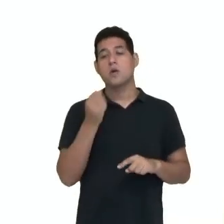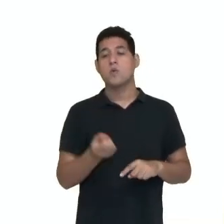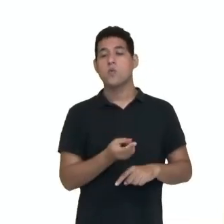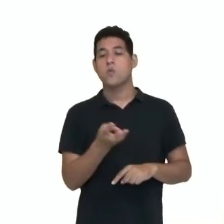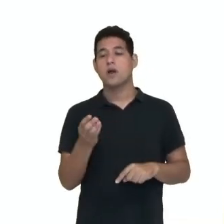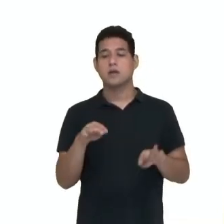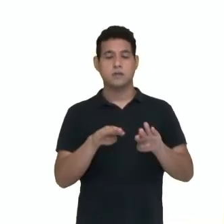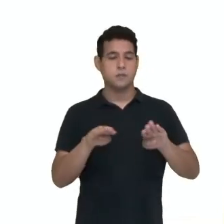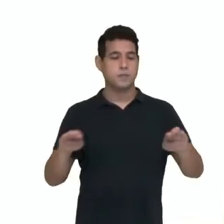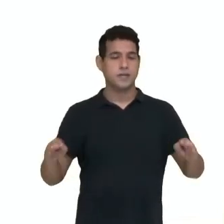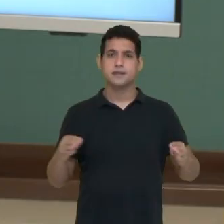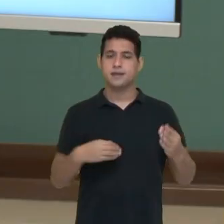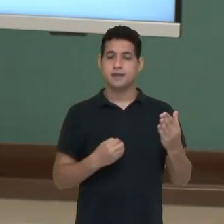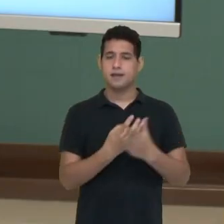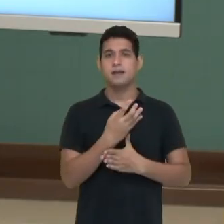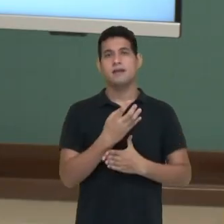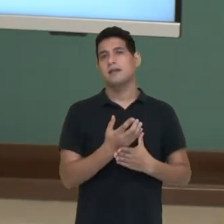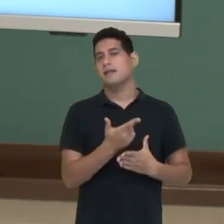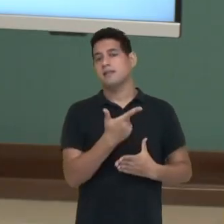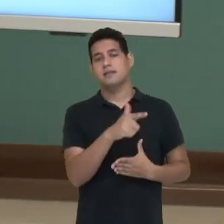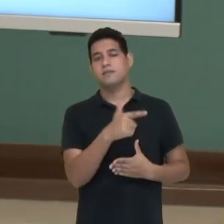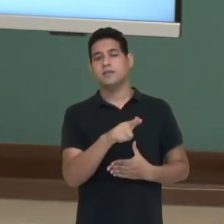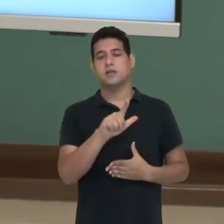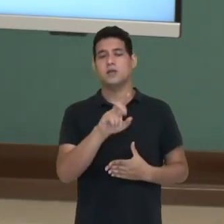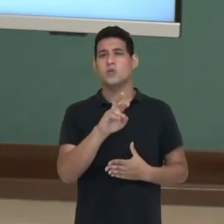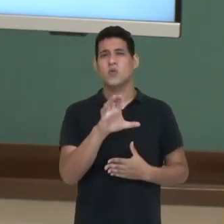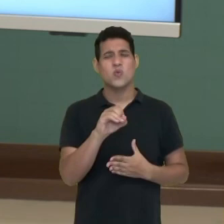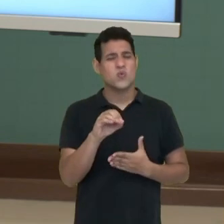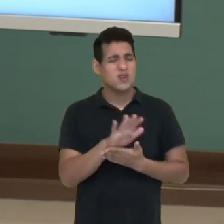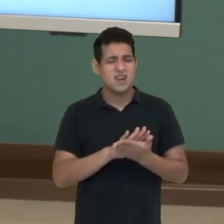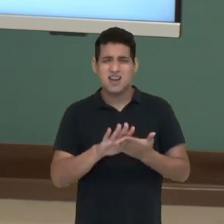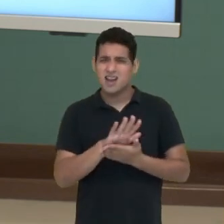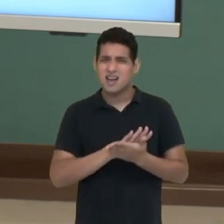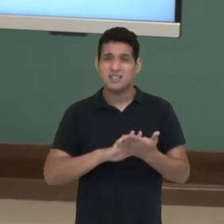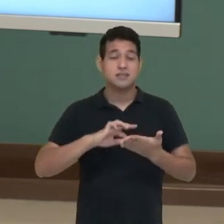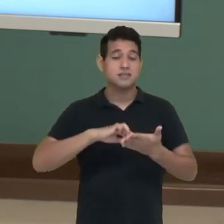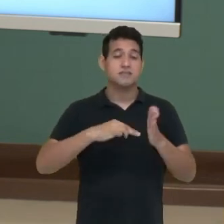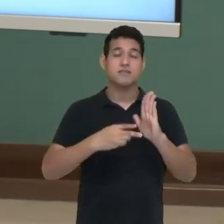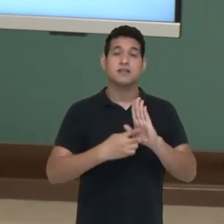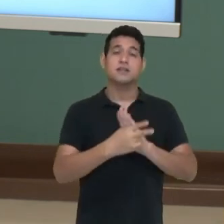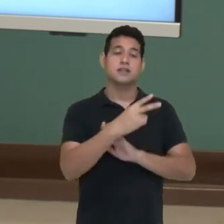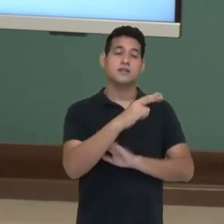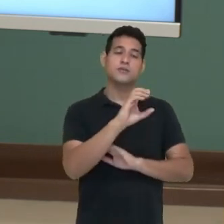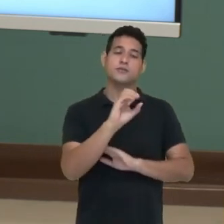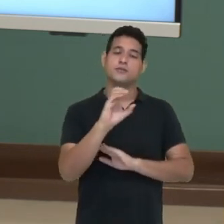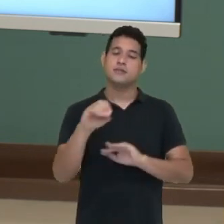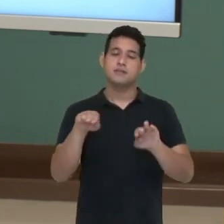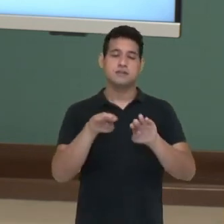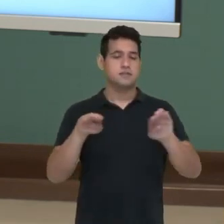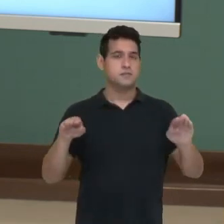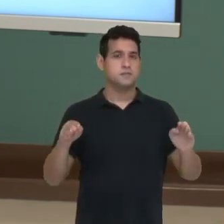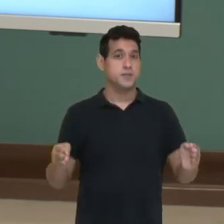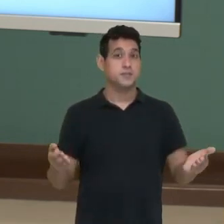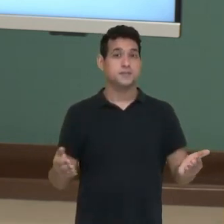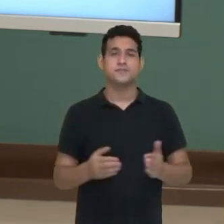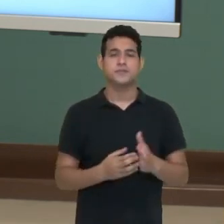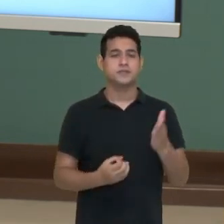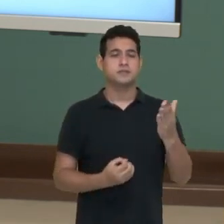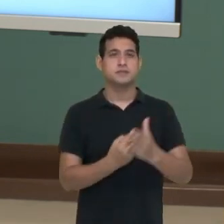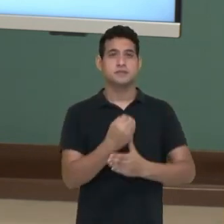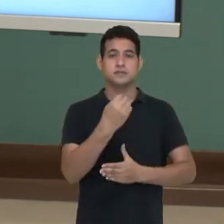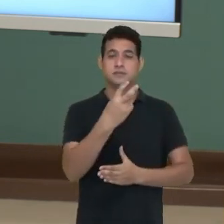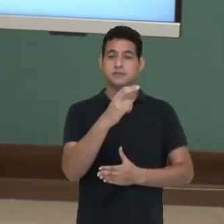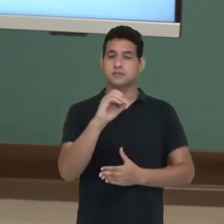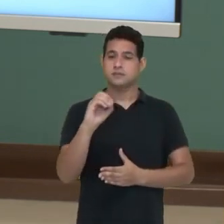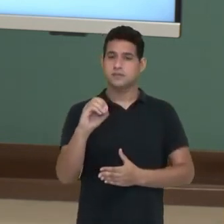de mesas que ele produz que não dá lucro nenhum são 200 mesas. Então, ele vai produzir